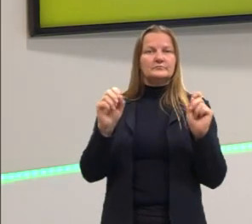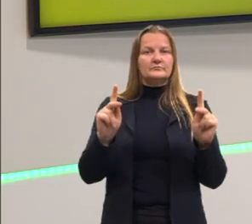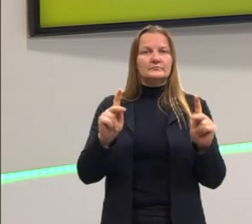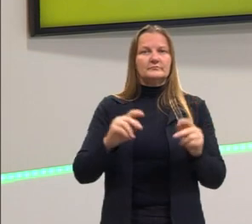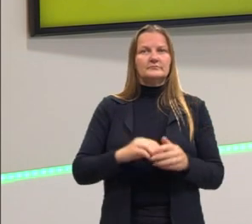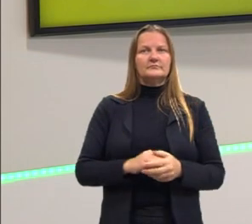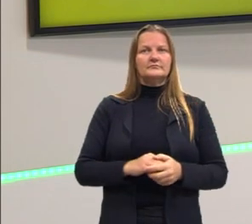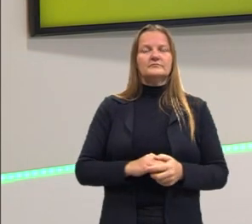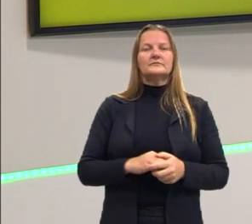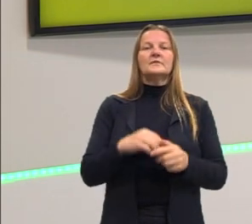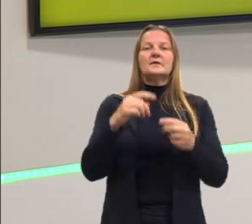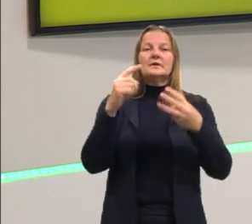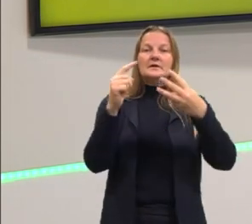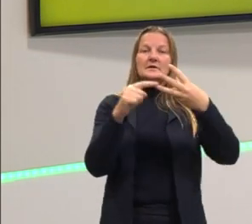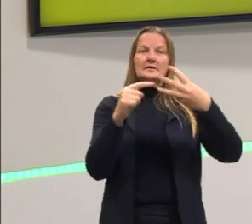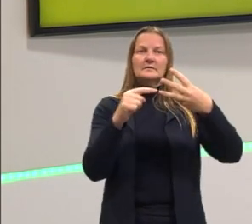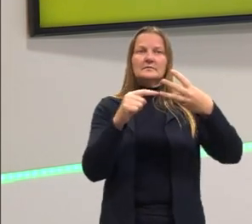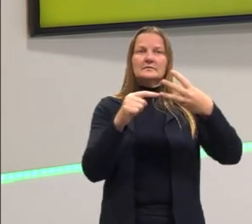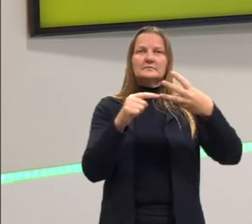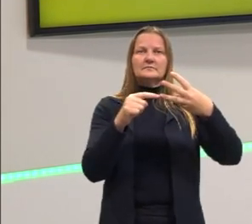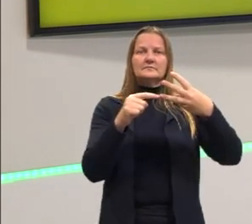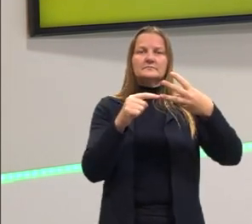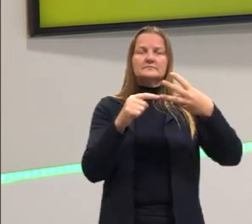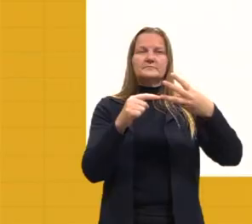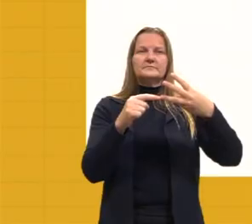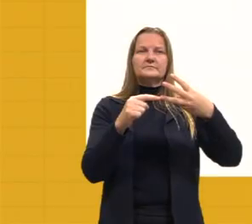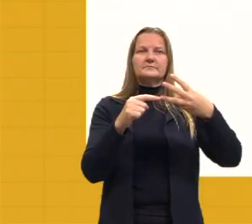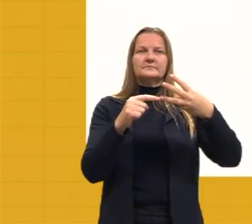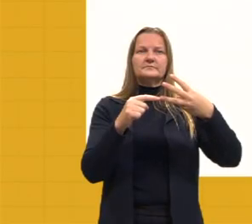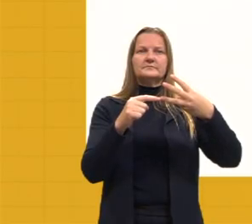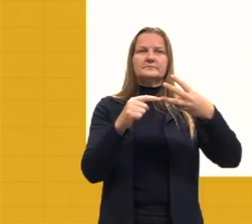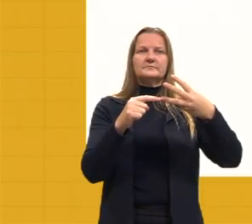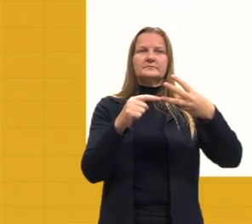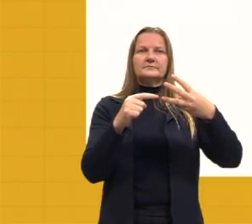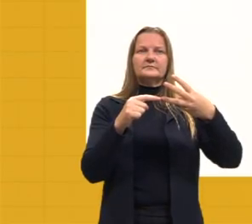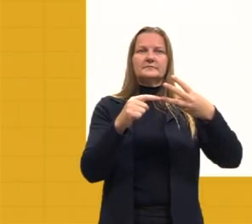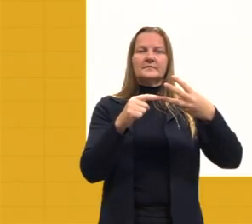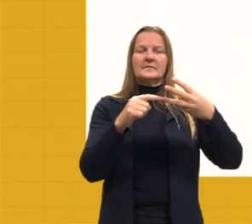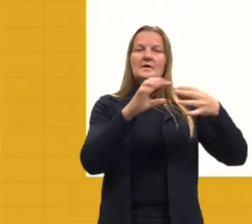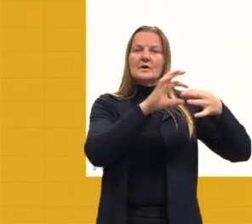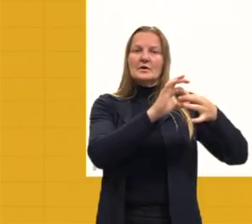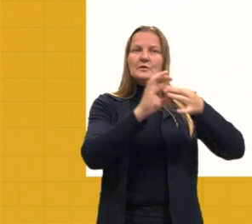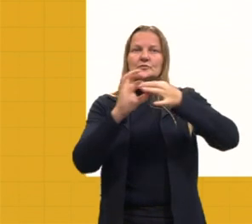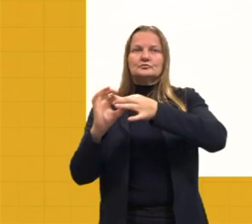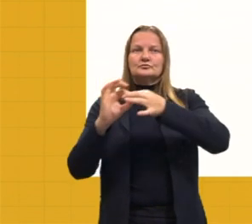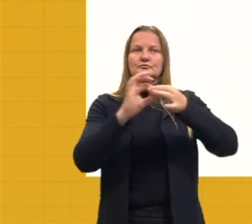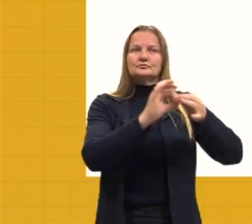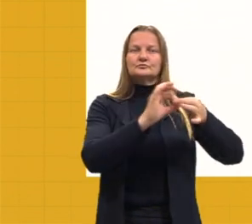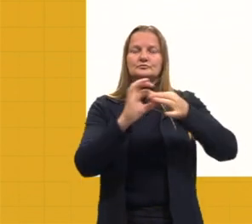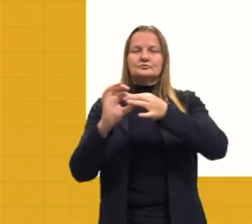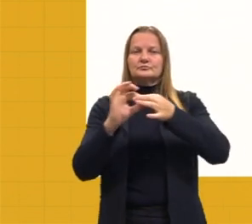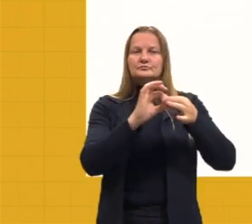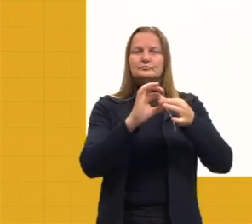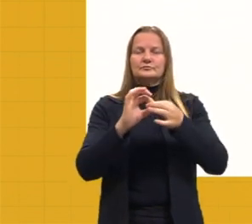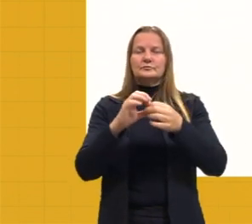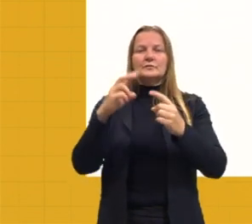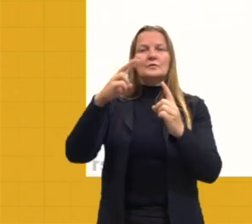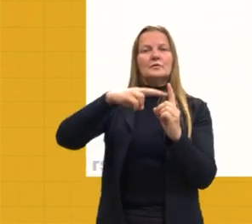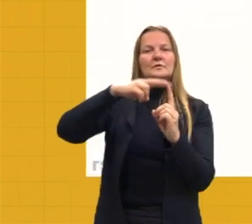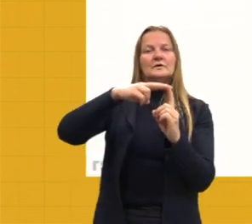Então essa é a gente sempre sabe quem tal pedir combustão ela é negativa já entalpia de ligação é a variação de entalpia